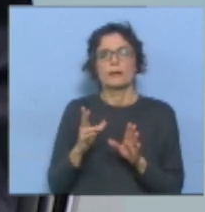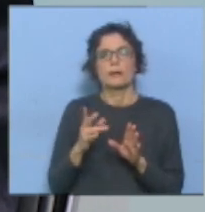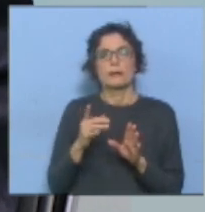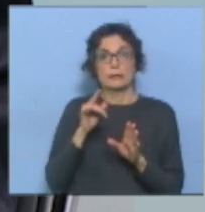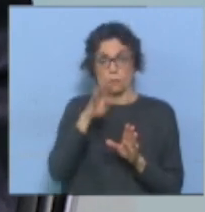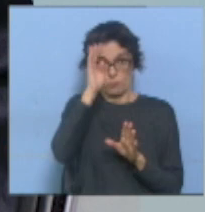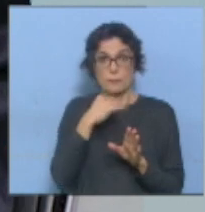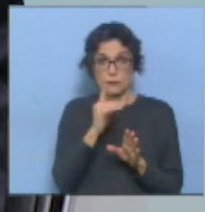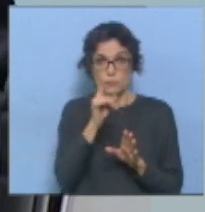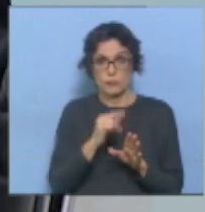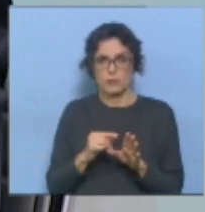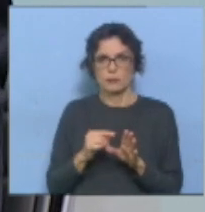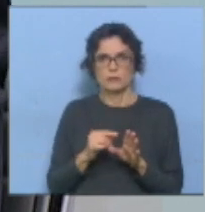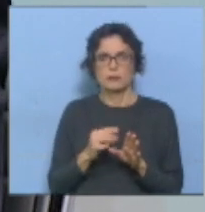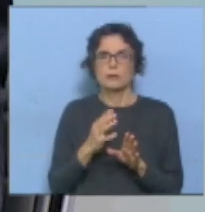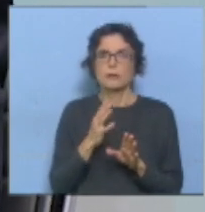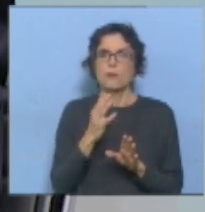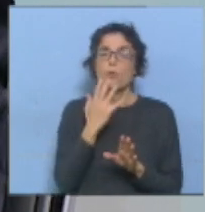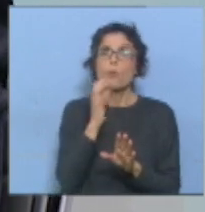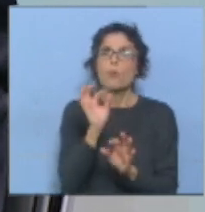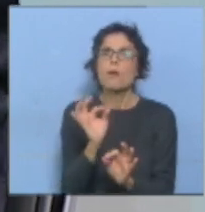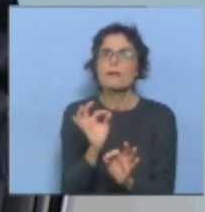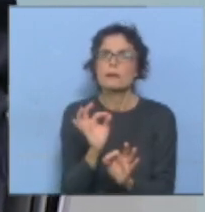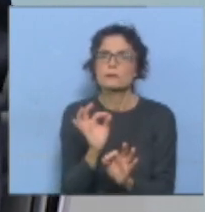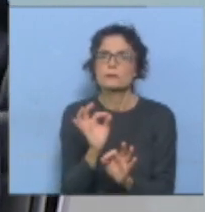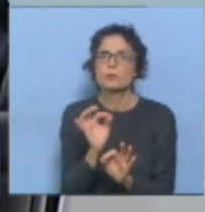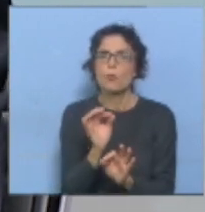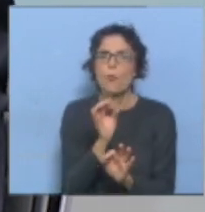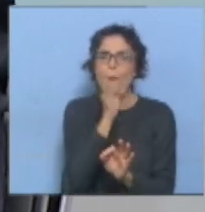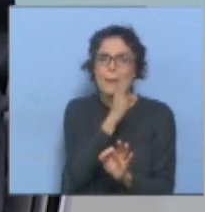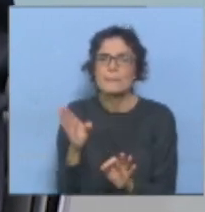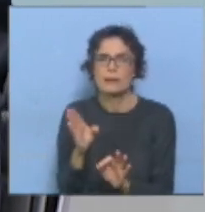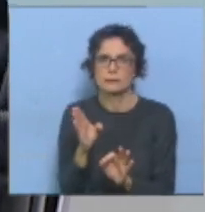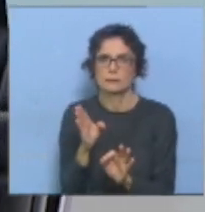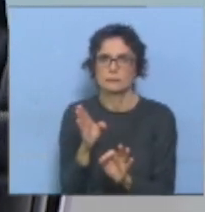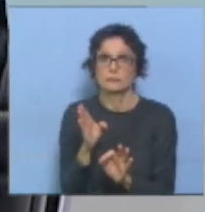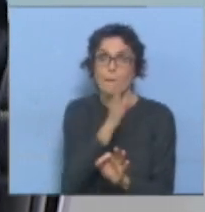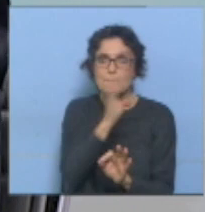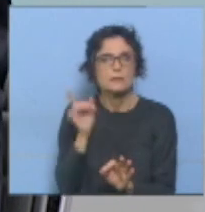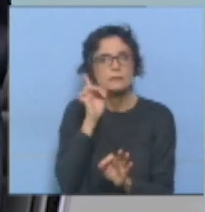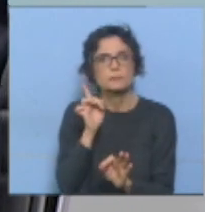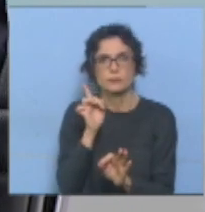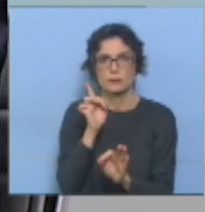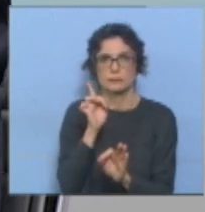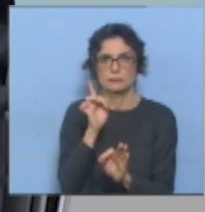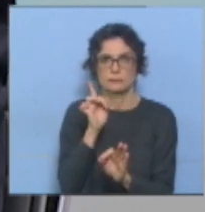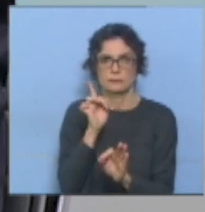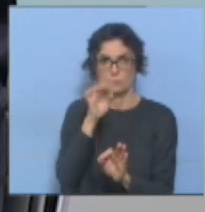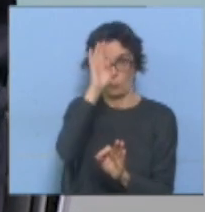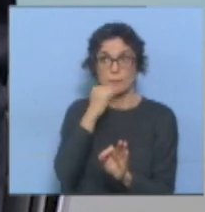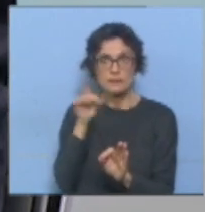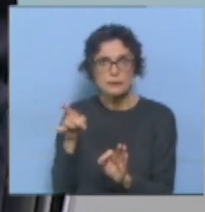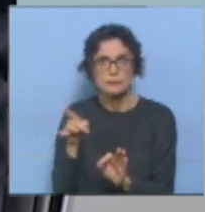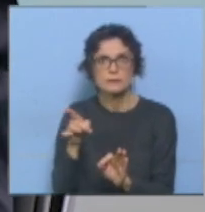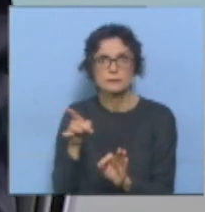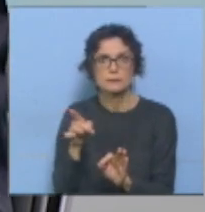foi exatamente atenção ao concreto. Atenção ao concreto. E, de facto, vivemos uma